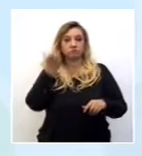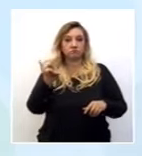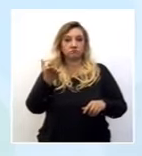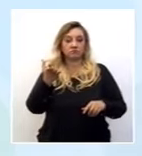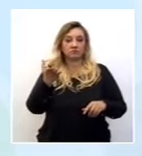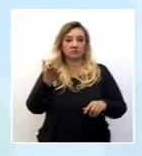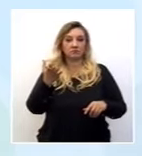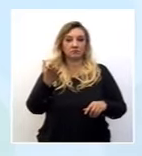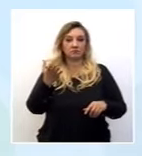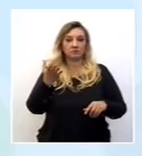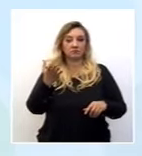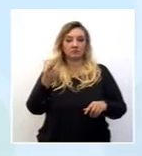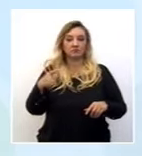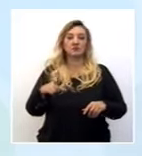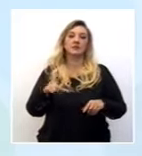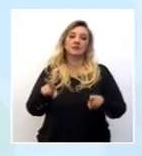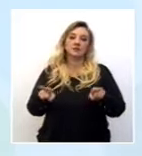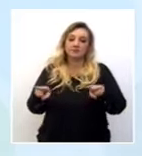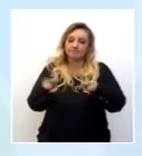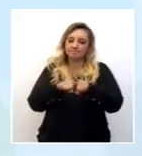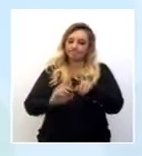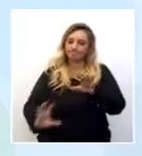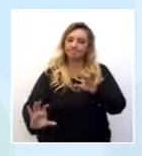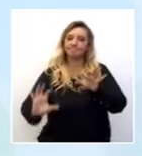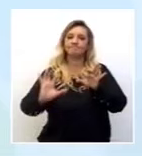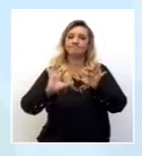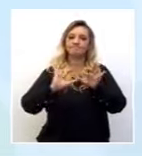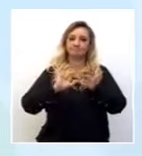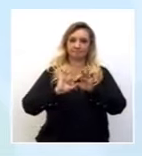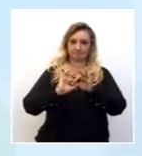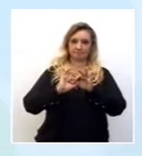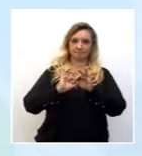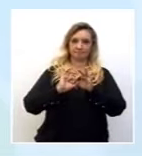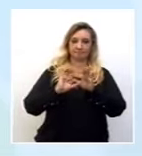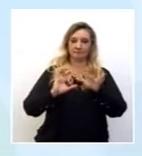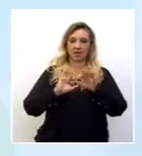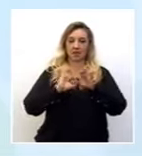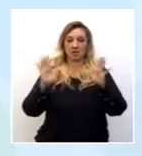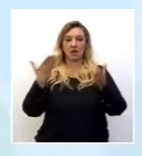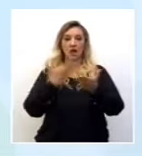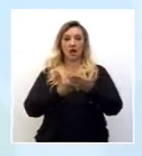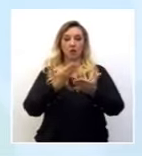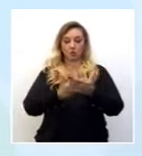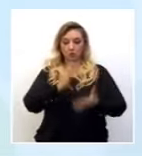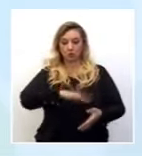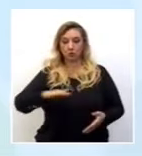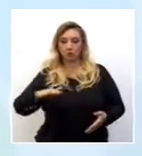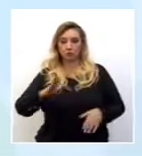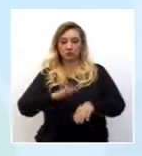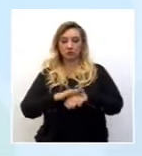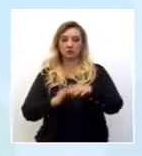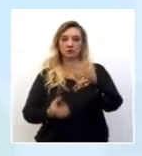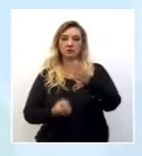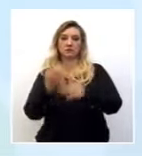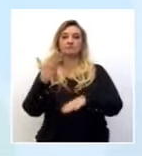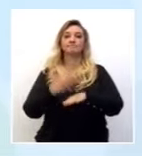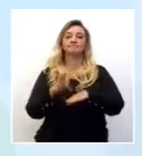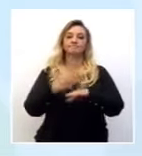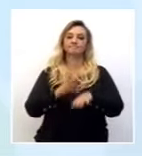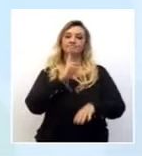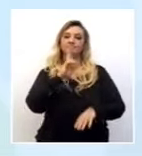bem como o envolvimento, o engajamento e a autonomia do estudante na elaboração das